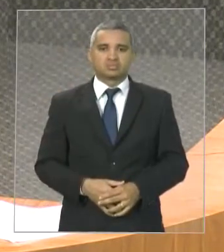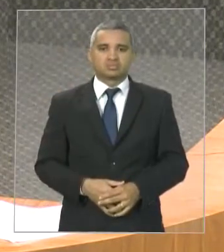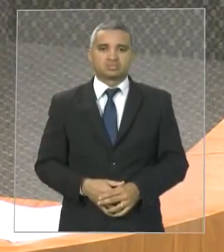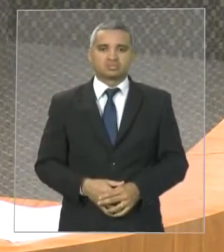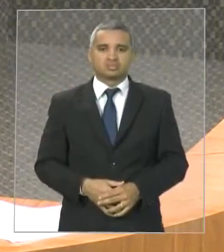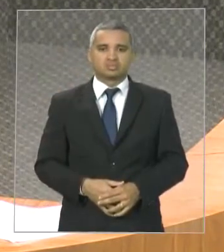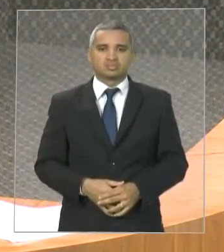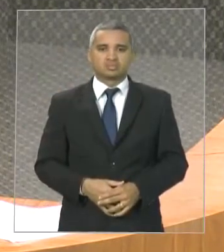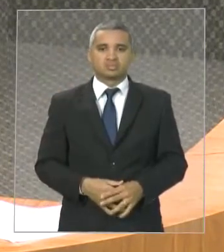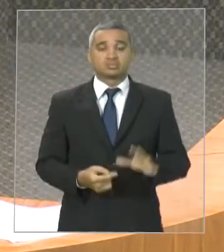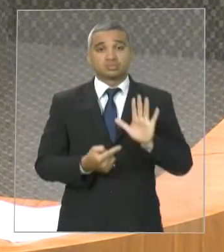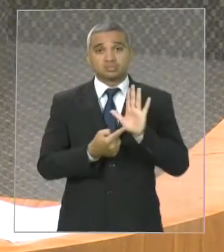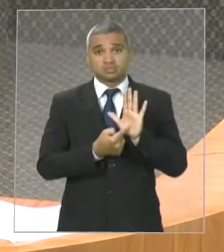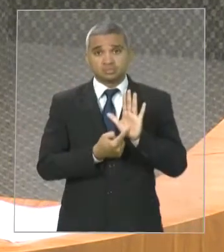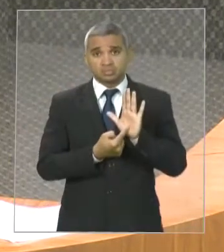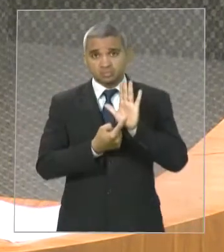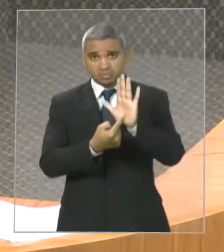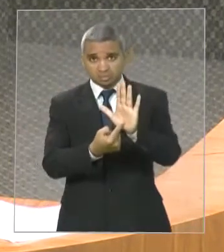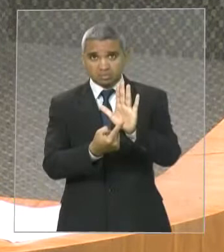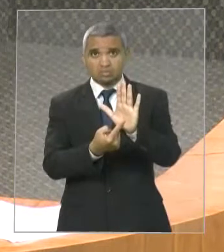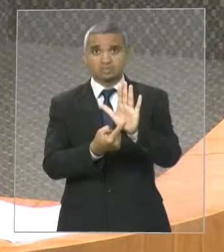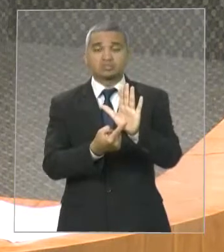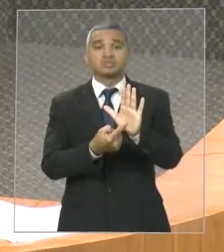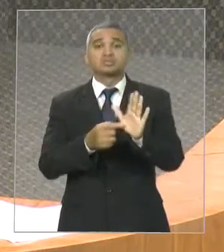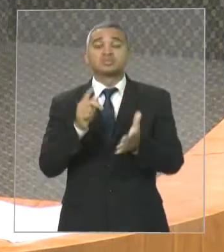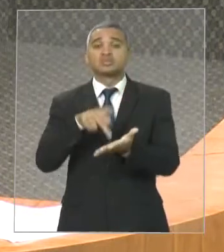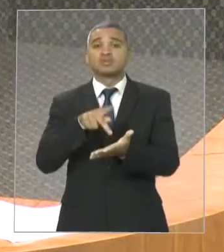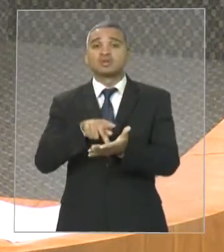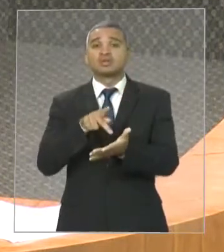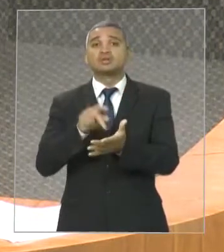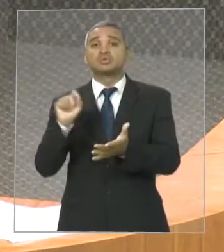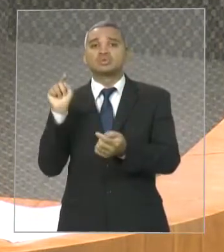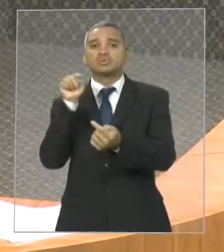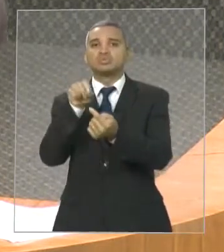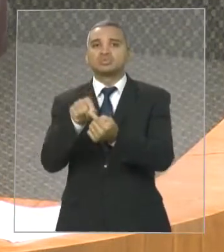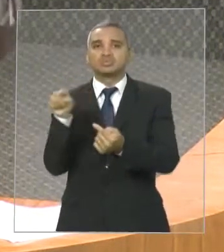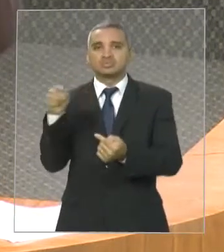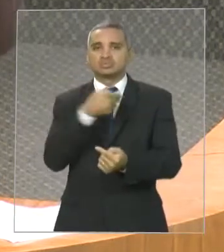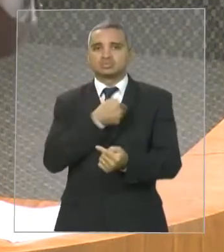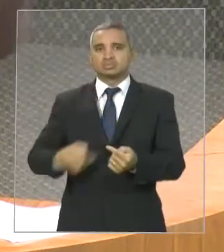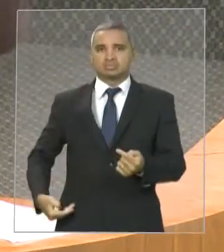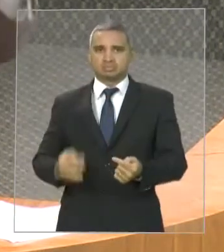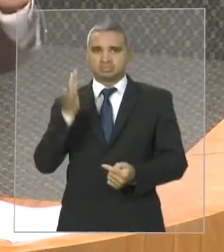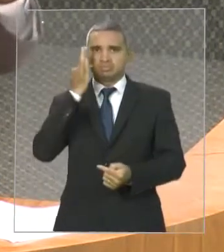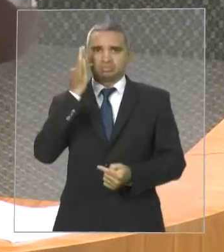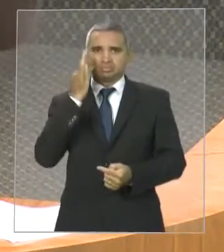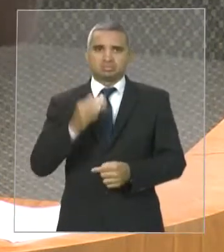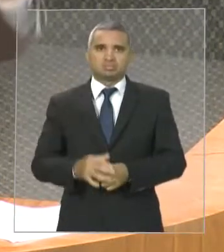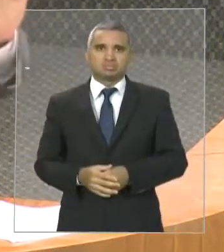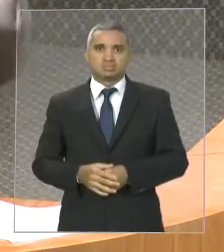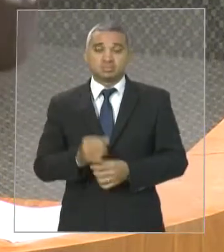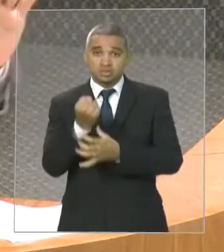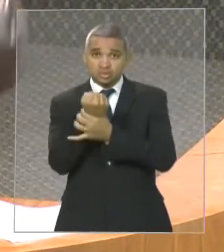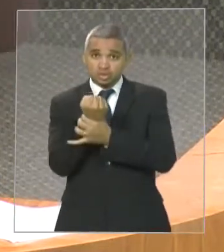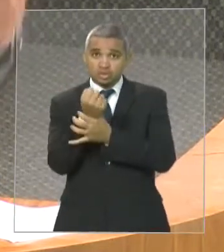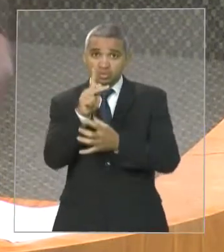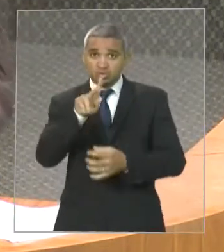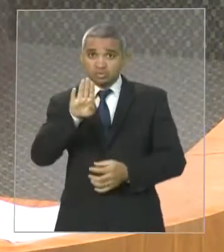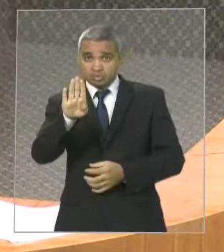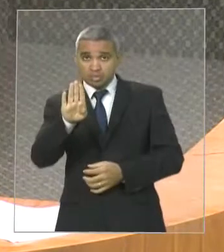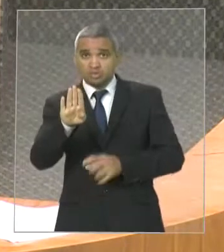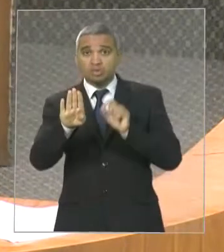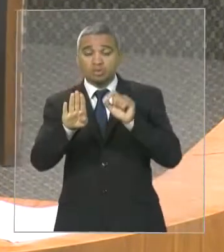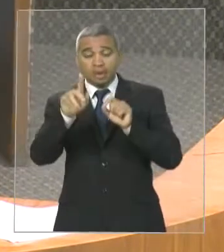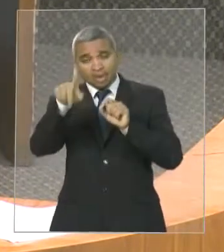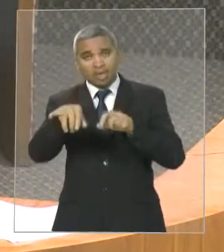E mostra a real intenção do governador do Estado, que na segurança pública também é a segurança da